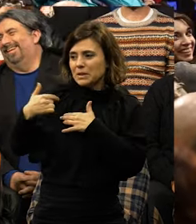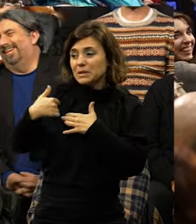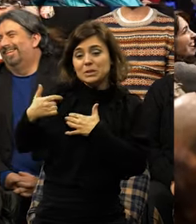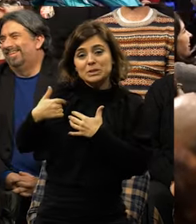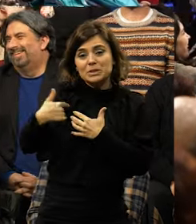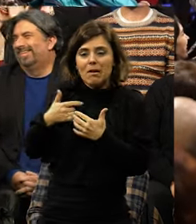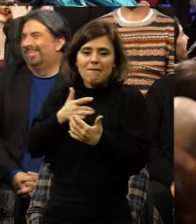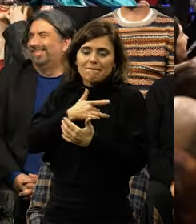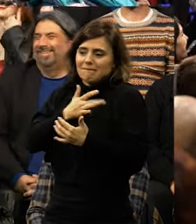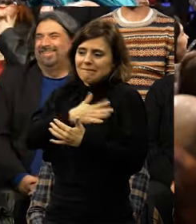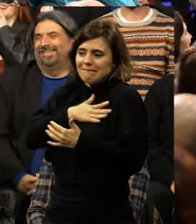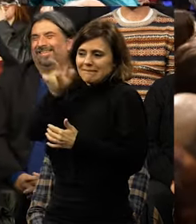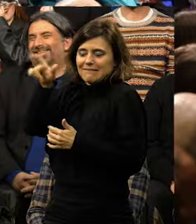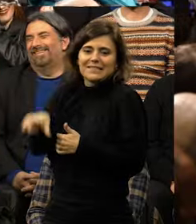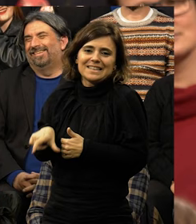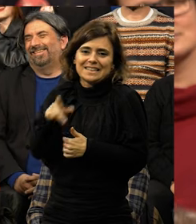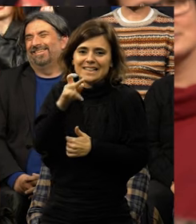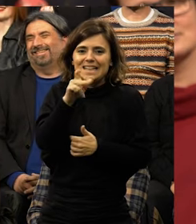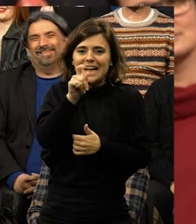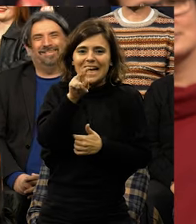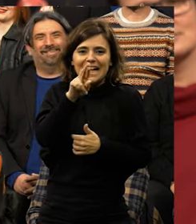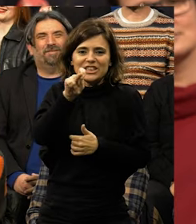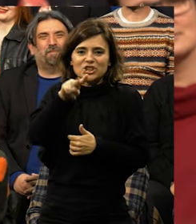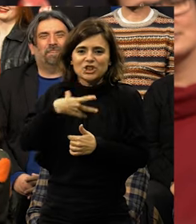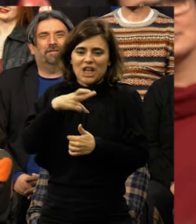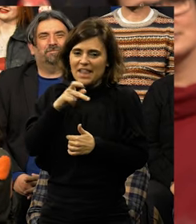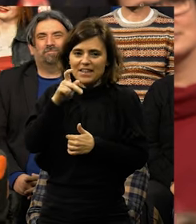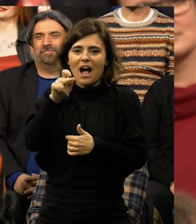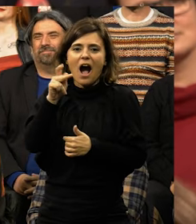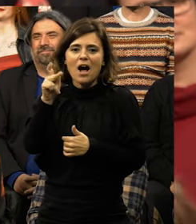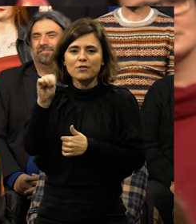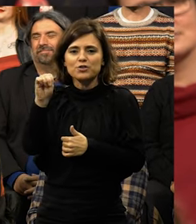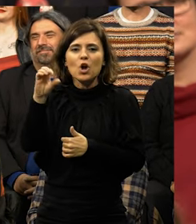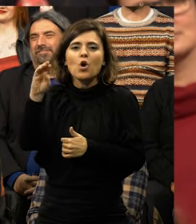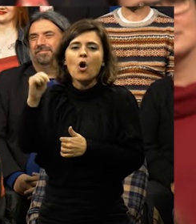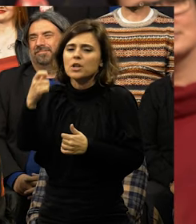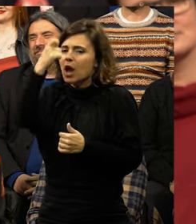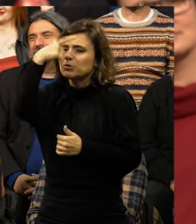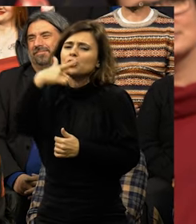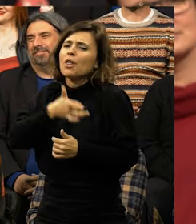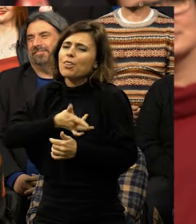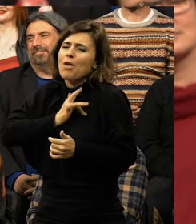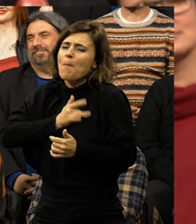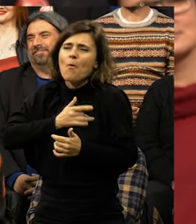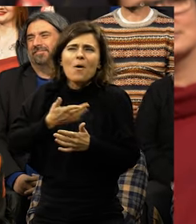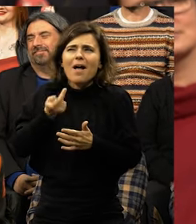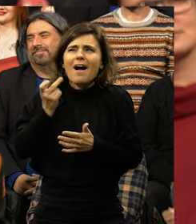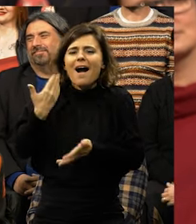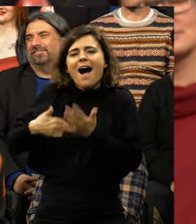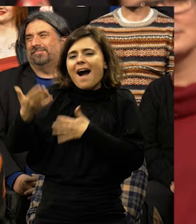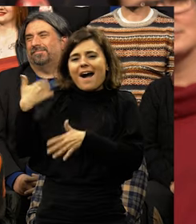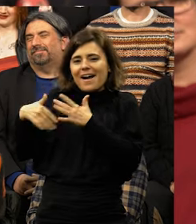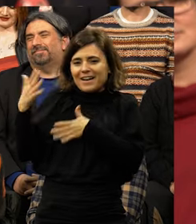Costa portanto isto é uma história que nós temos de amor de há muitos anos que já me leva metade da vida e